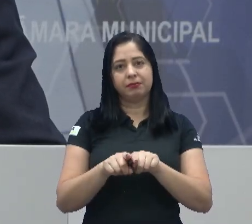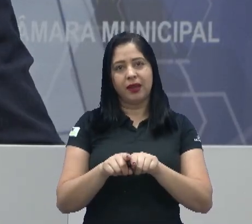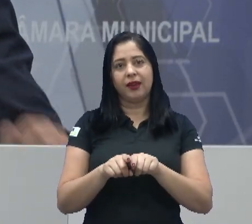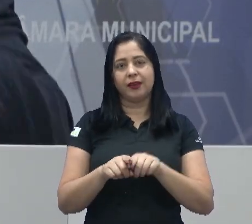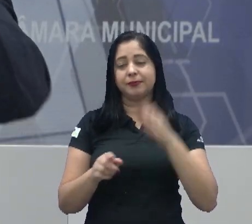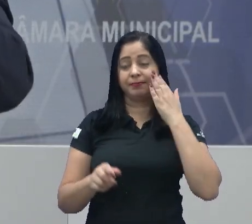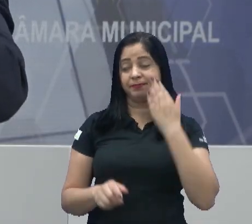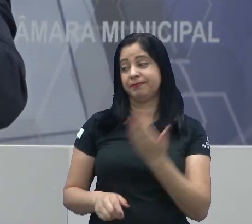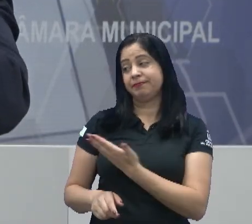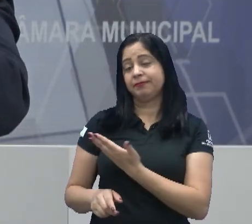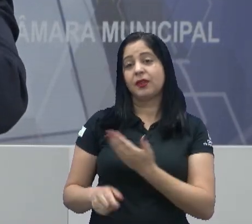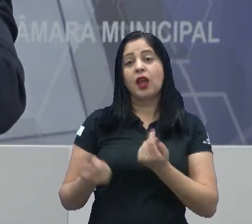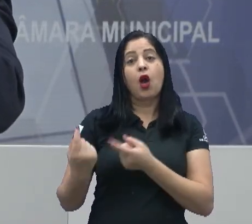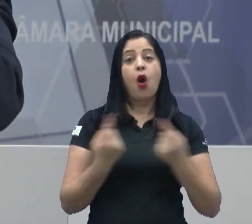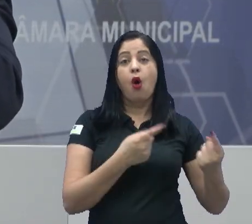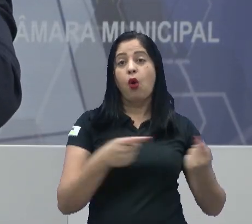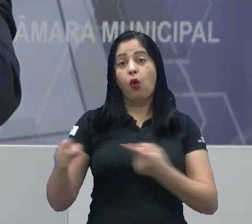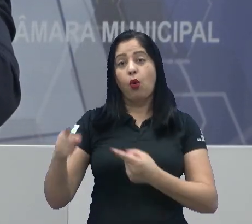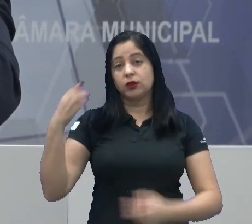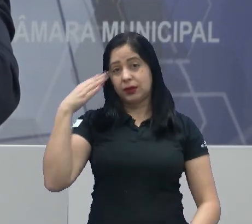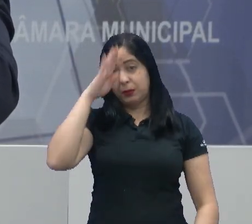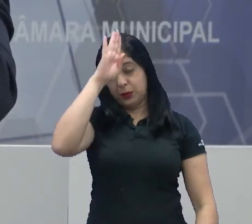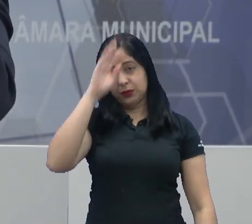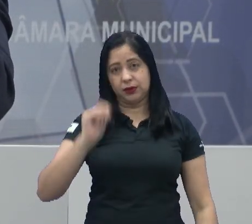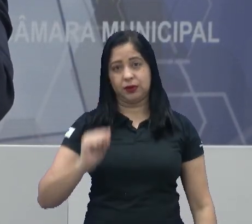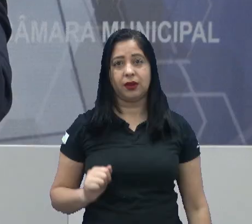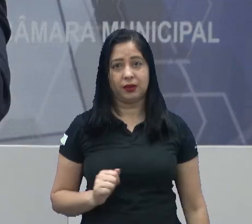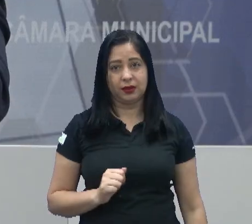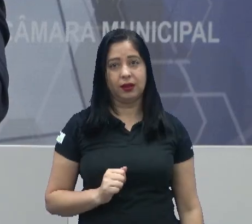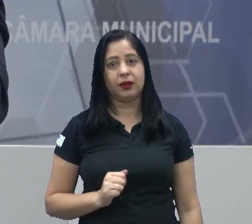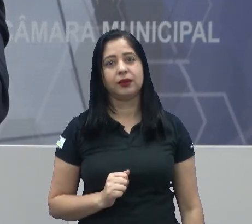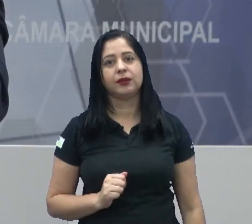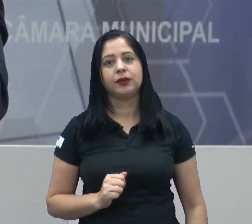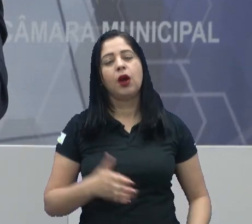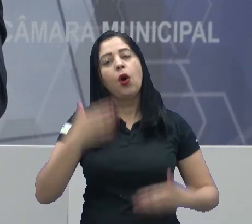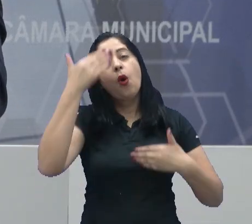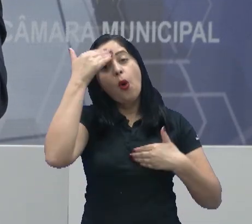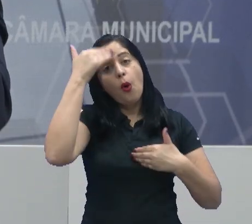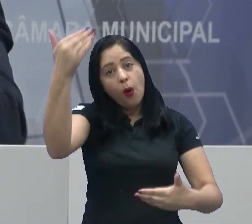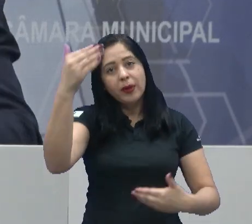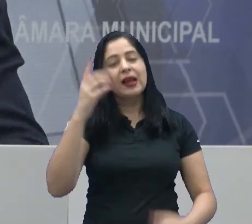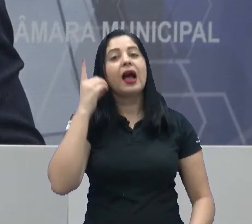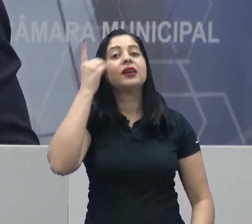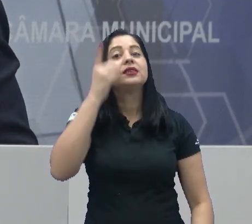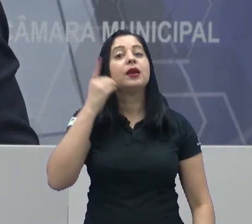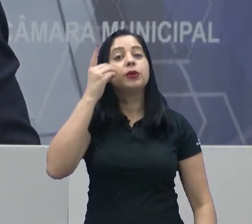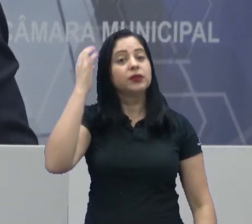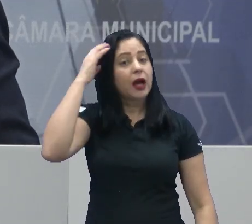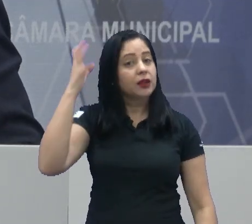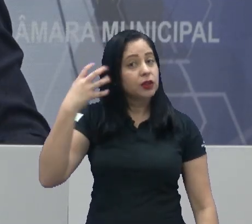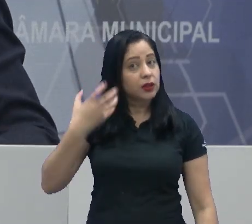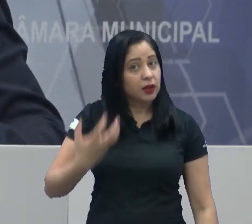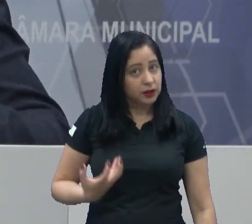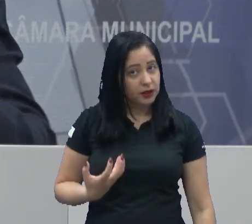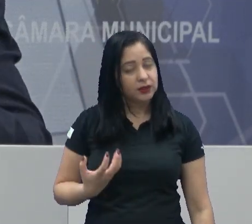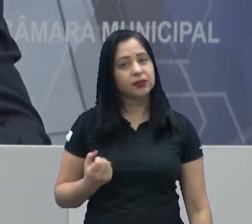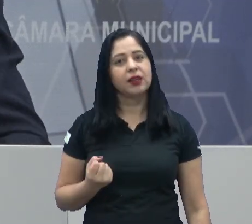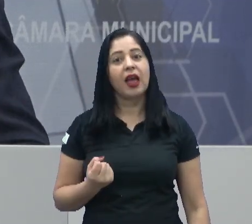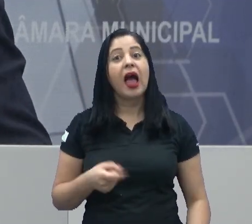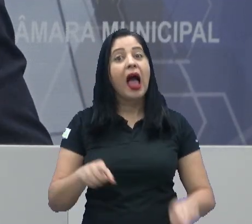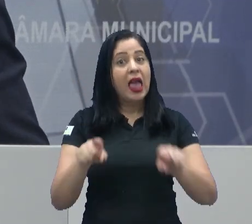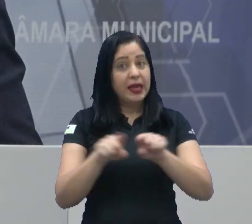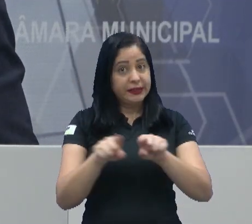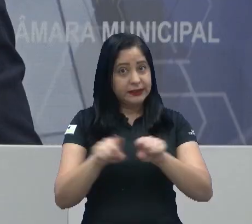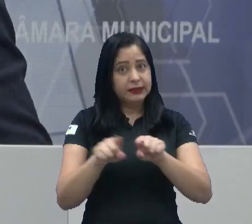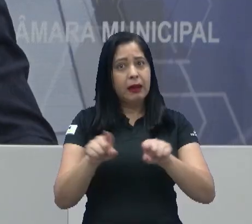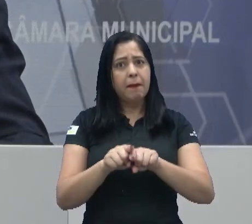nosso presidente Jair Messias Bolsonaro. Quero aqui agradecer a deputada Letícia Aguiar, que também veio das